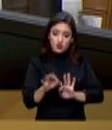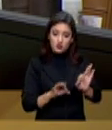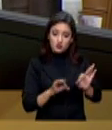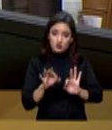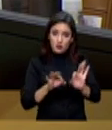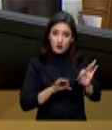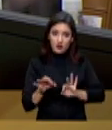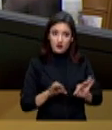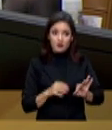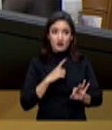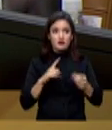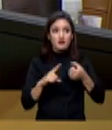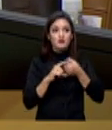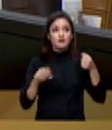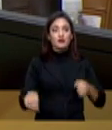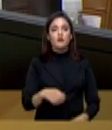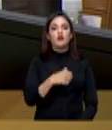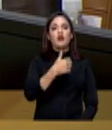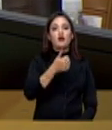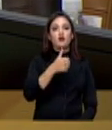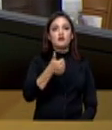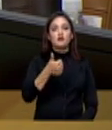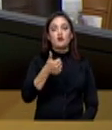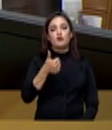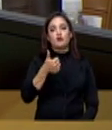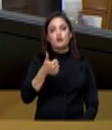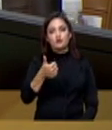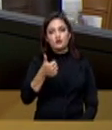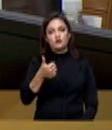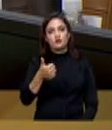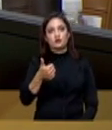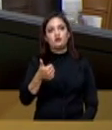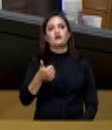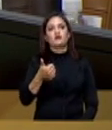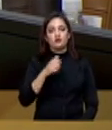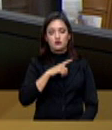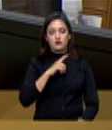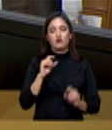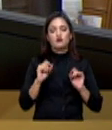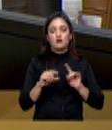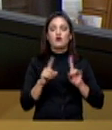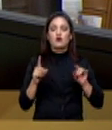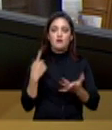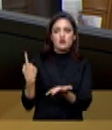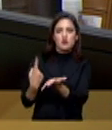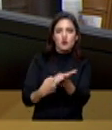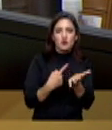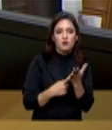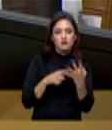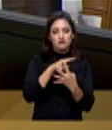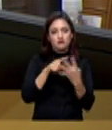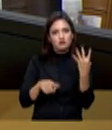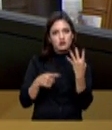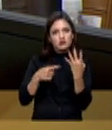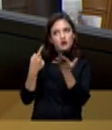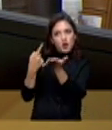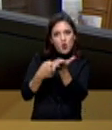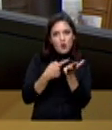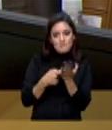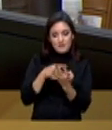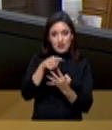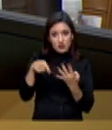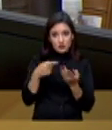previsto no artigo 13 trata de um acordo de vontades pactuado por entes da Federação entre